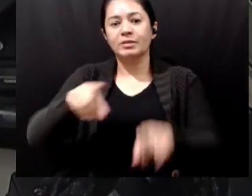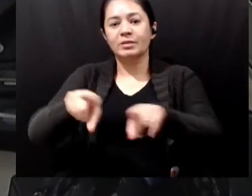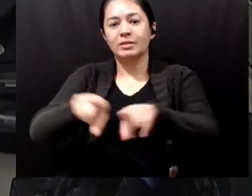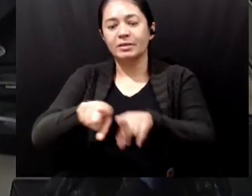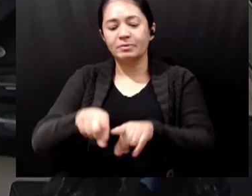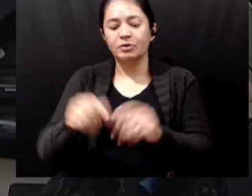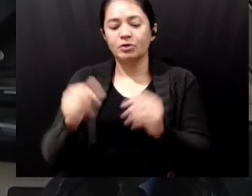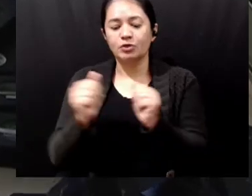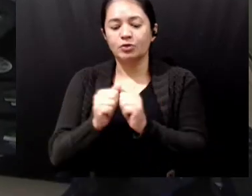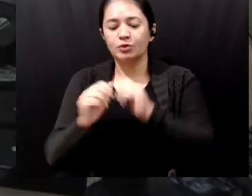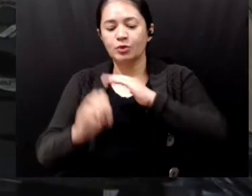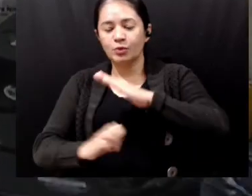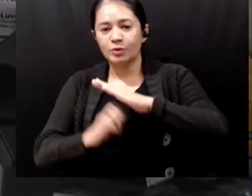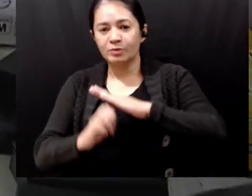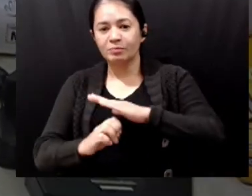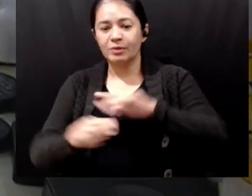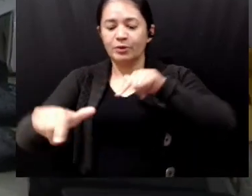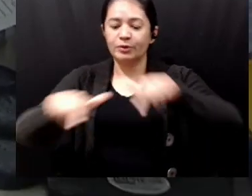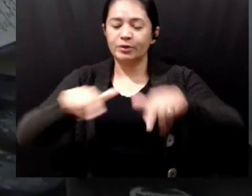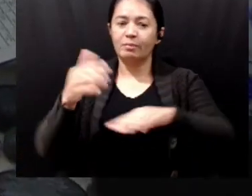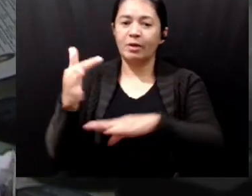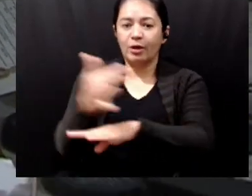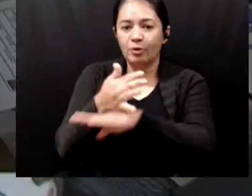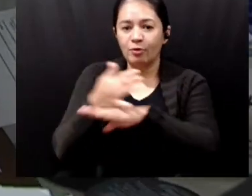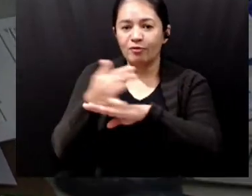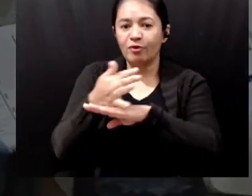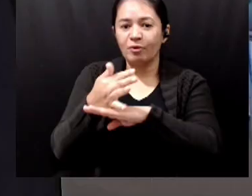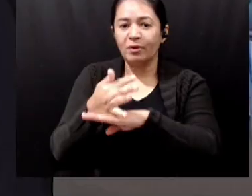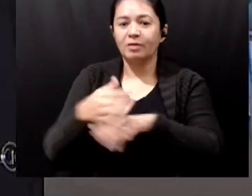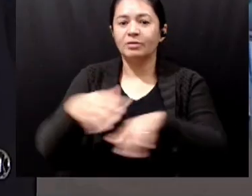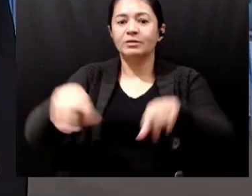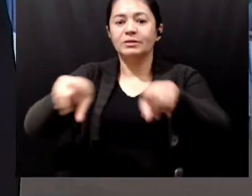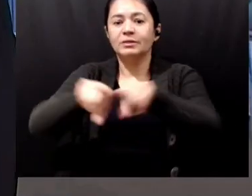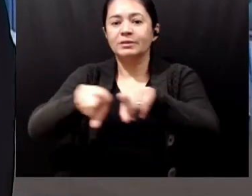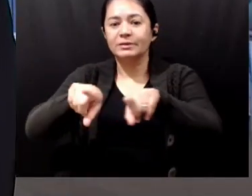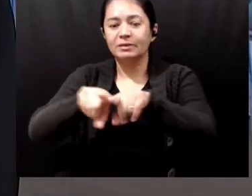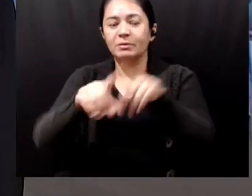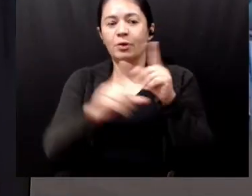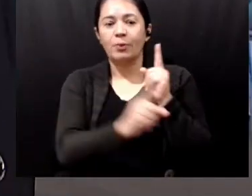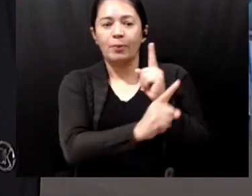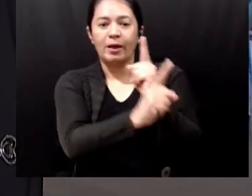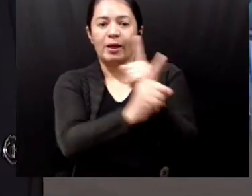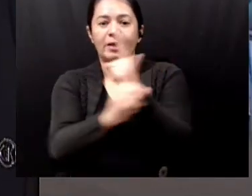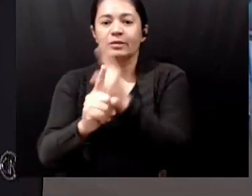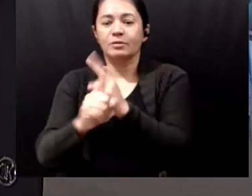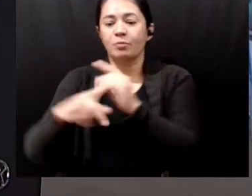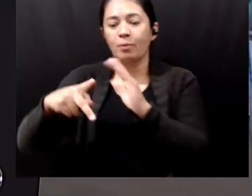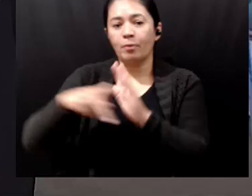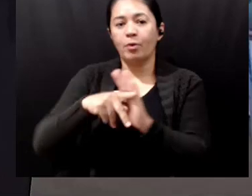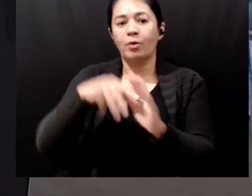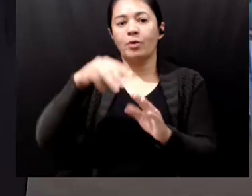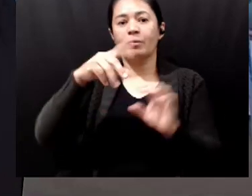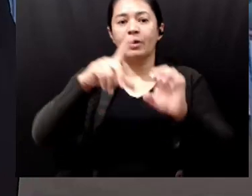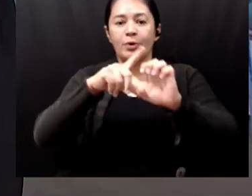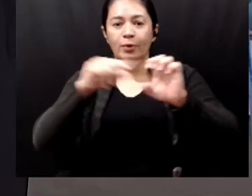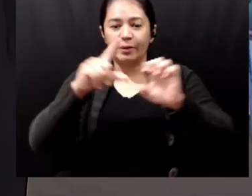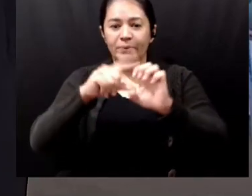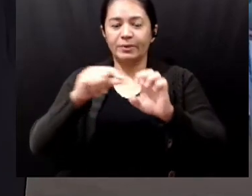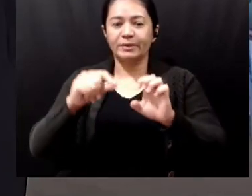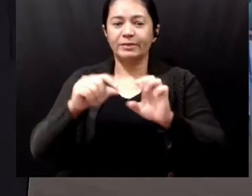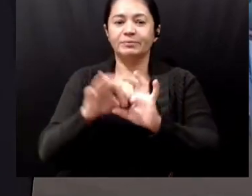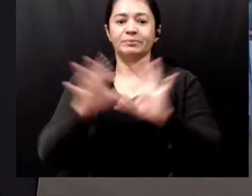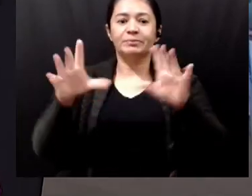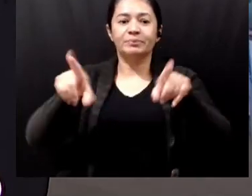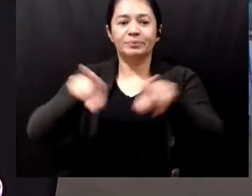emprego formal e, além de tudo, o atendimento para o microempreendedor aqui à disposição também. Camila,